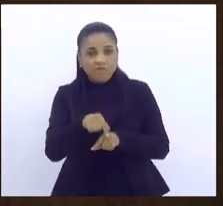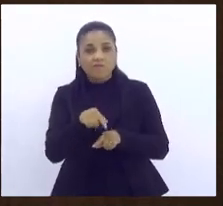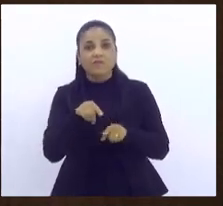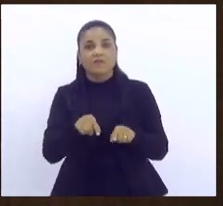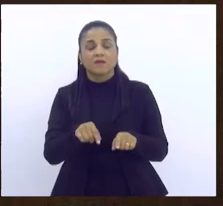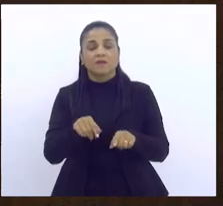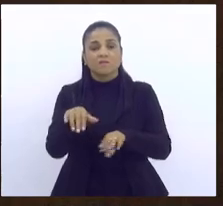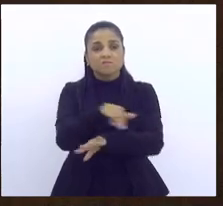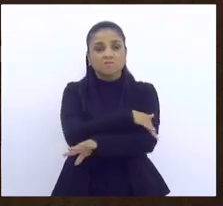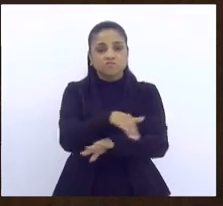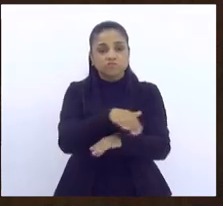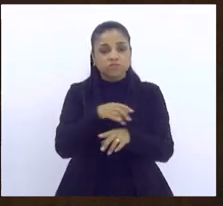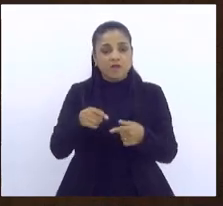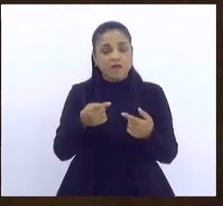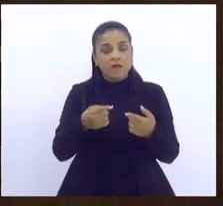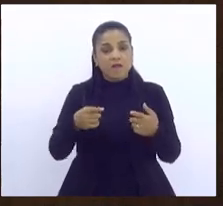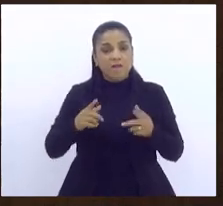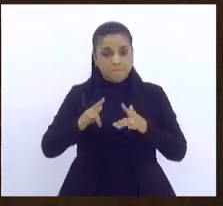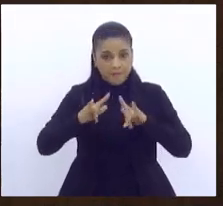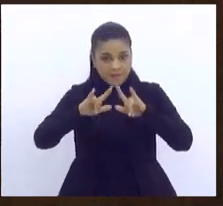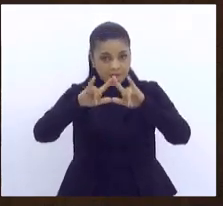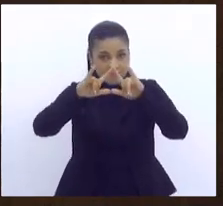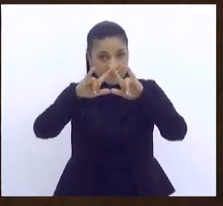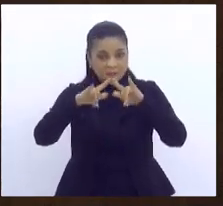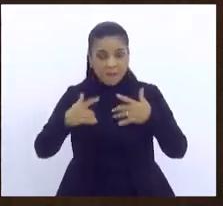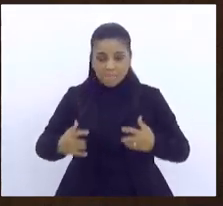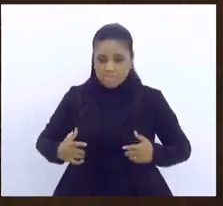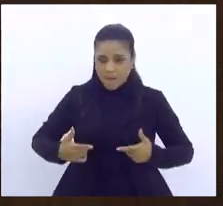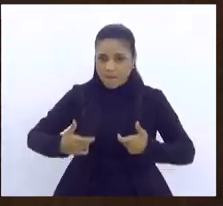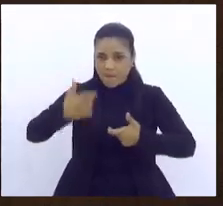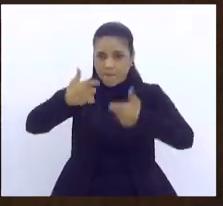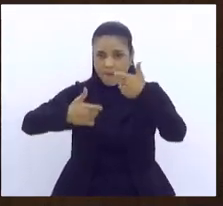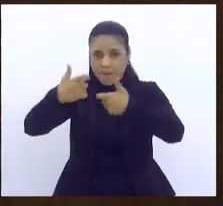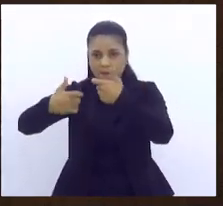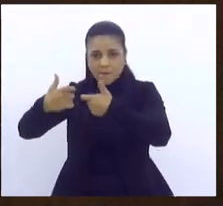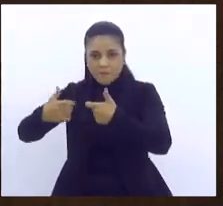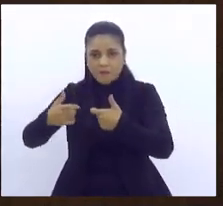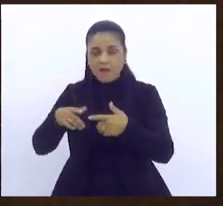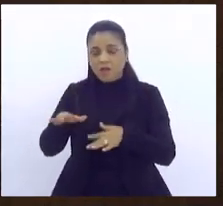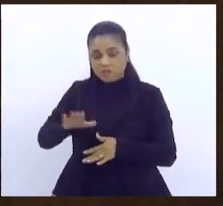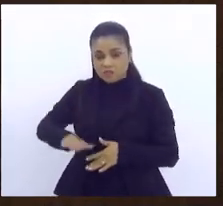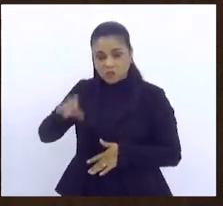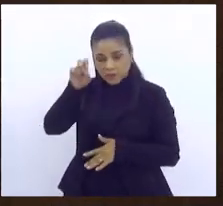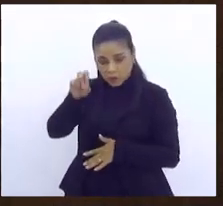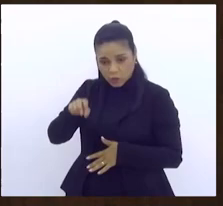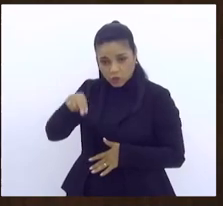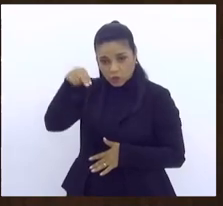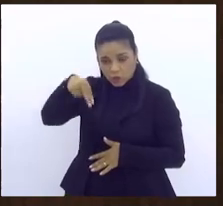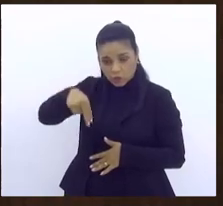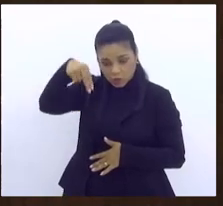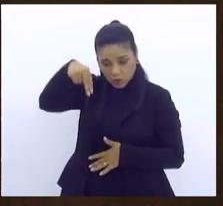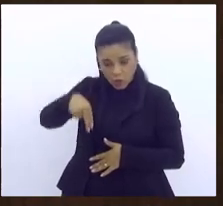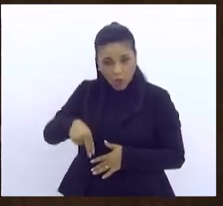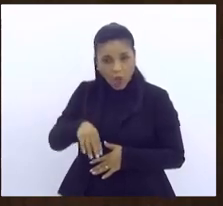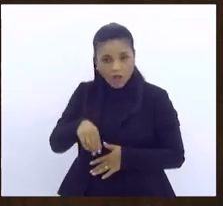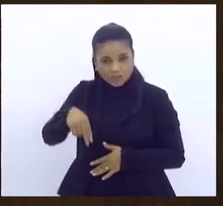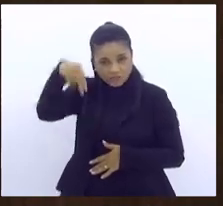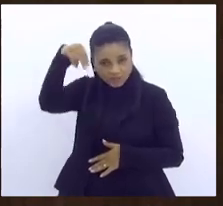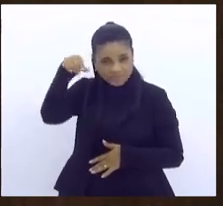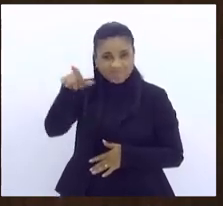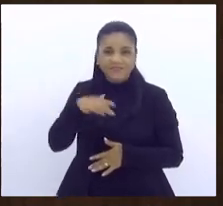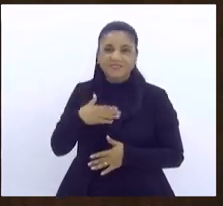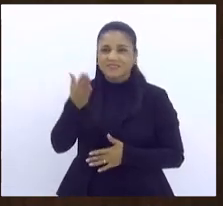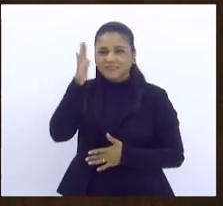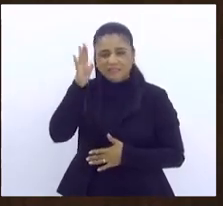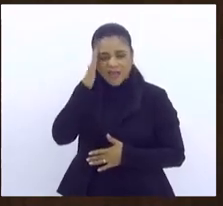têm feito guerras enormes. Quem circula na nossa Zona Norte sabe que a Zona Norte está abandonada.